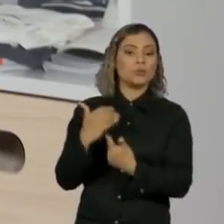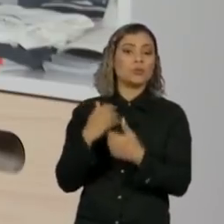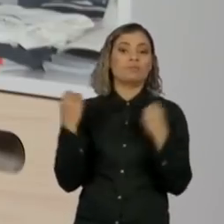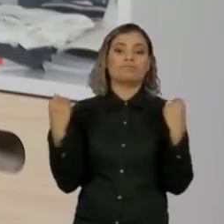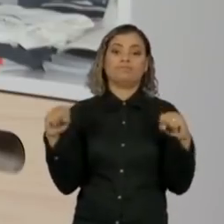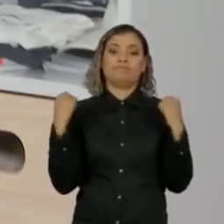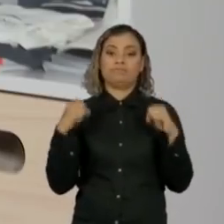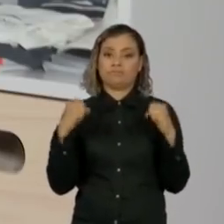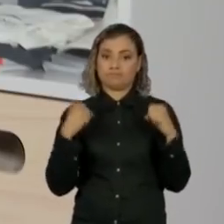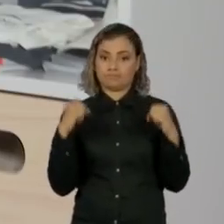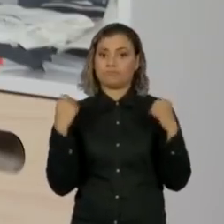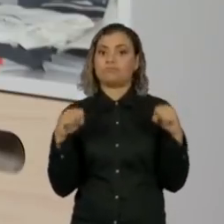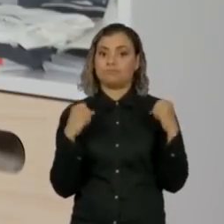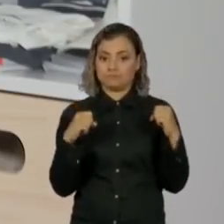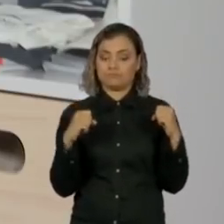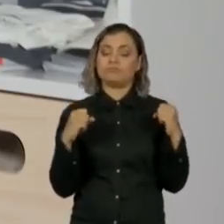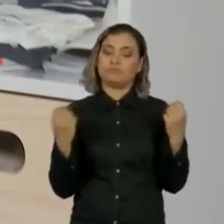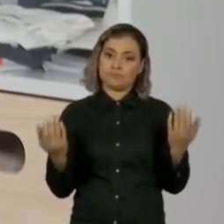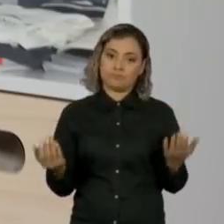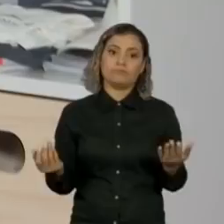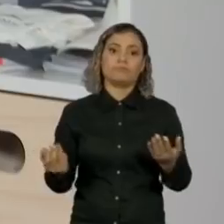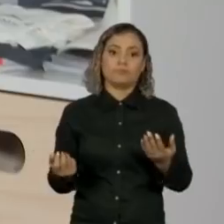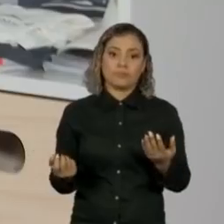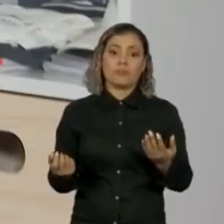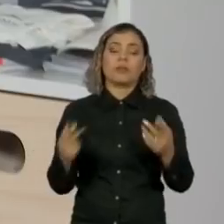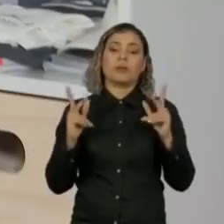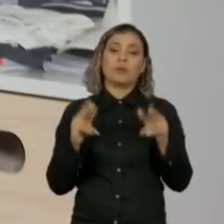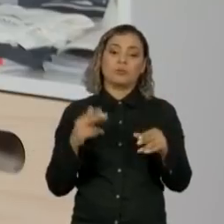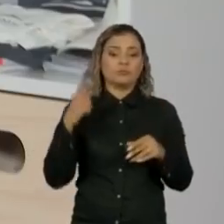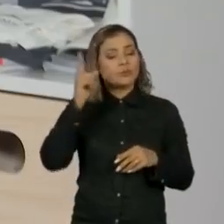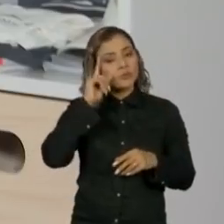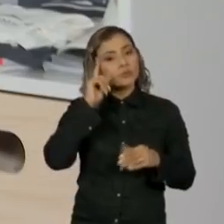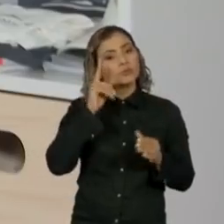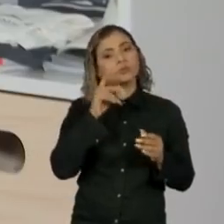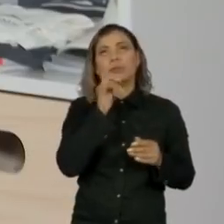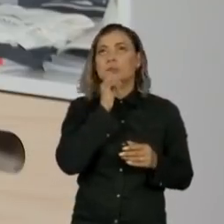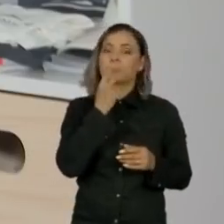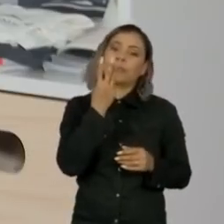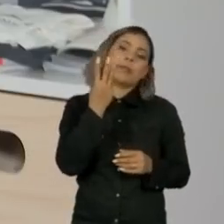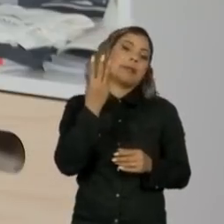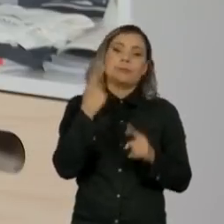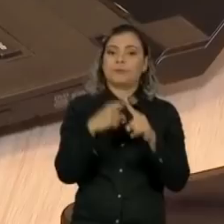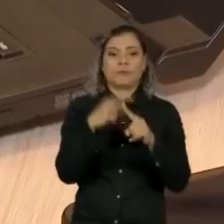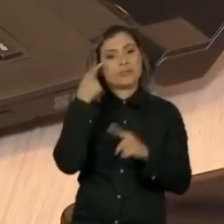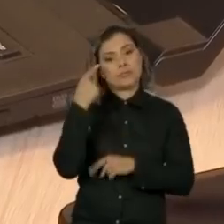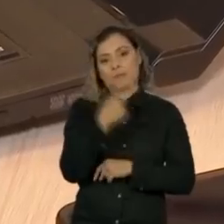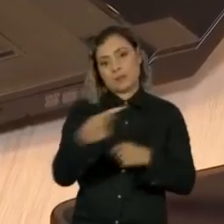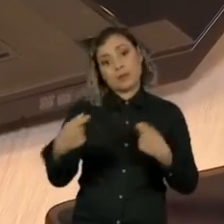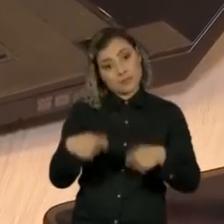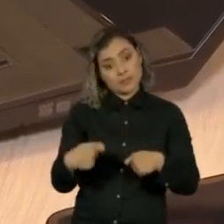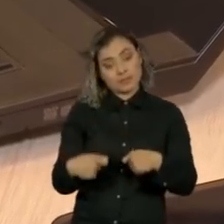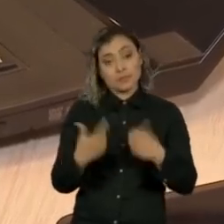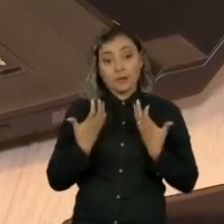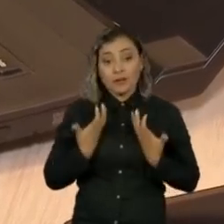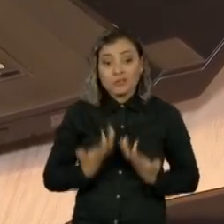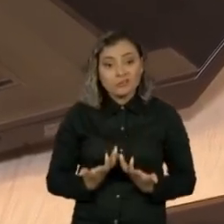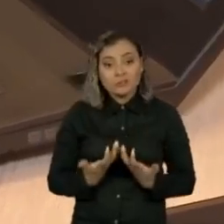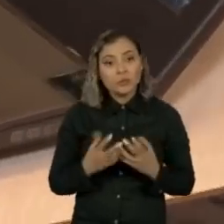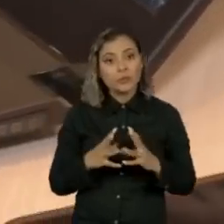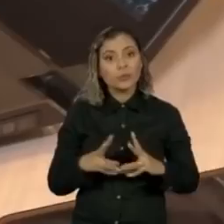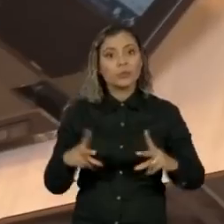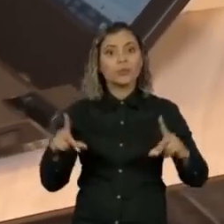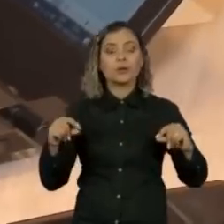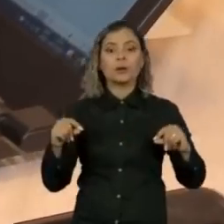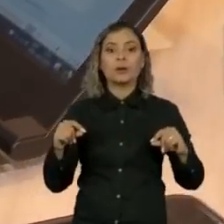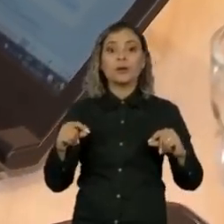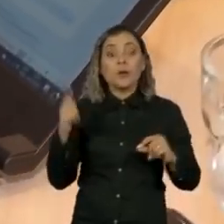atividades físicas como rotina de pelo menos 3 vezes por semana. O cansaço sumiu da rotina, o